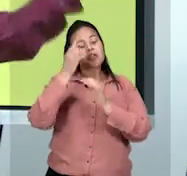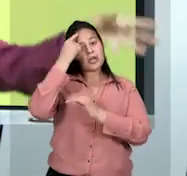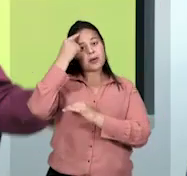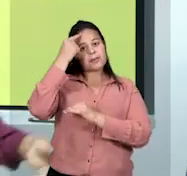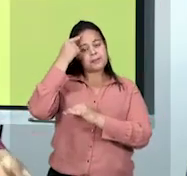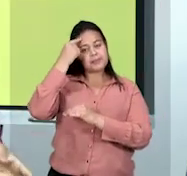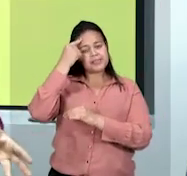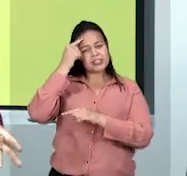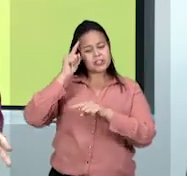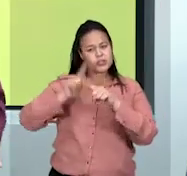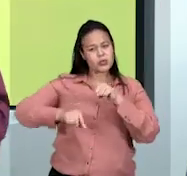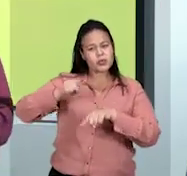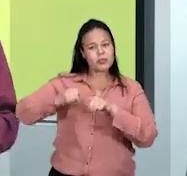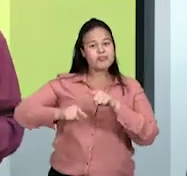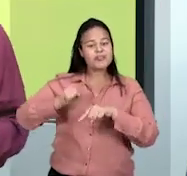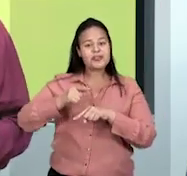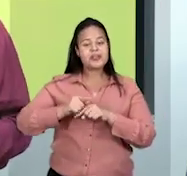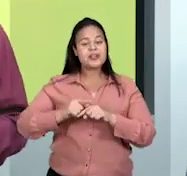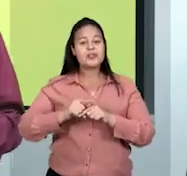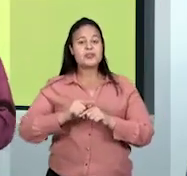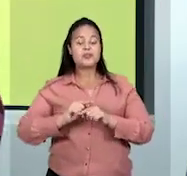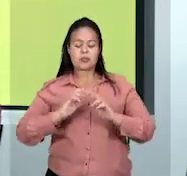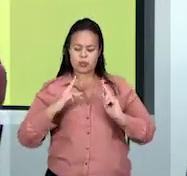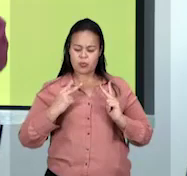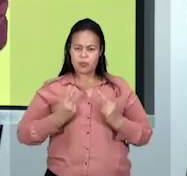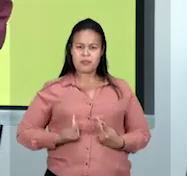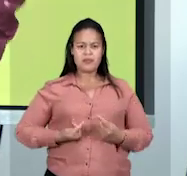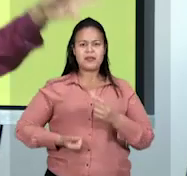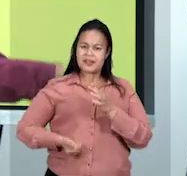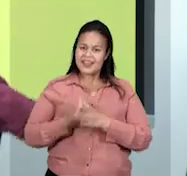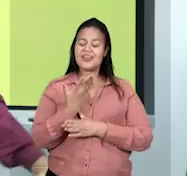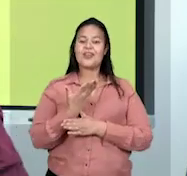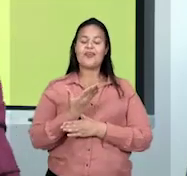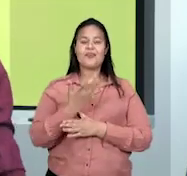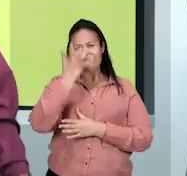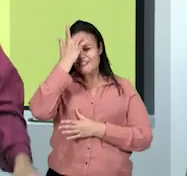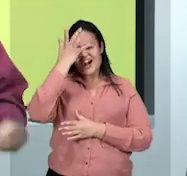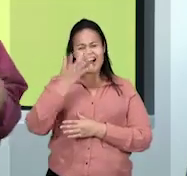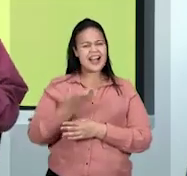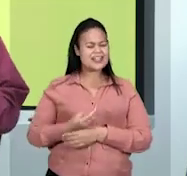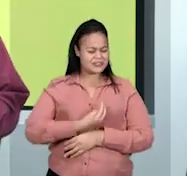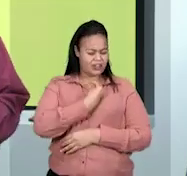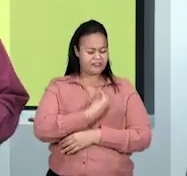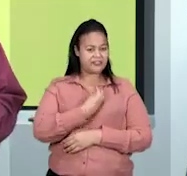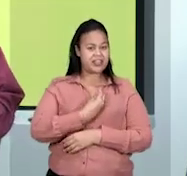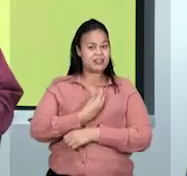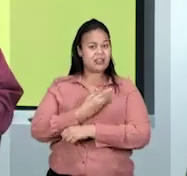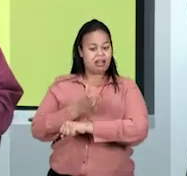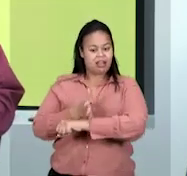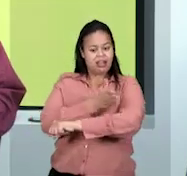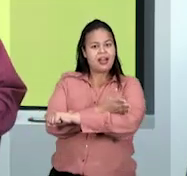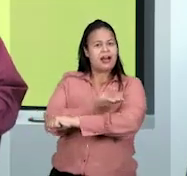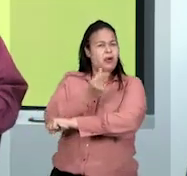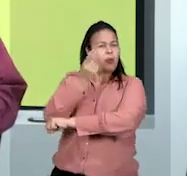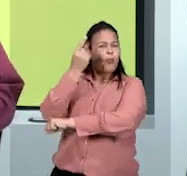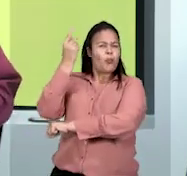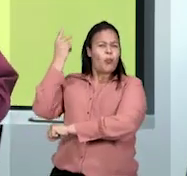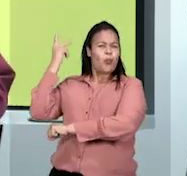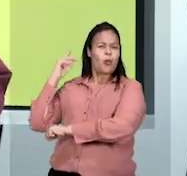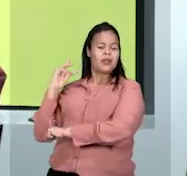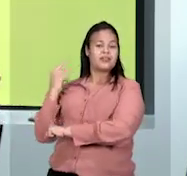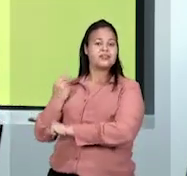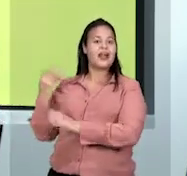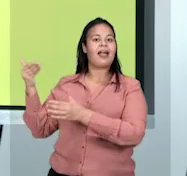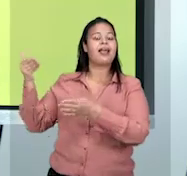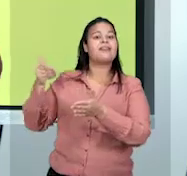primeira ferramenta que o homem criou para facilitar a vida lá na pré-história, até os